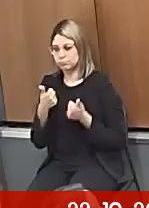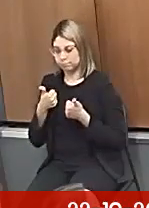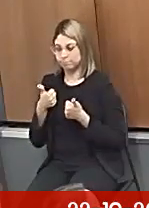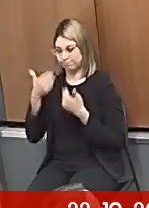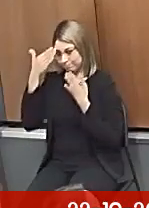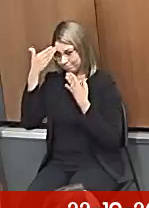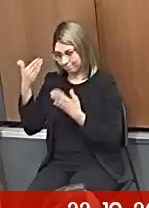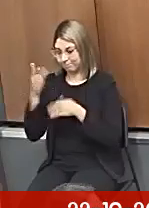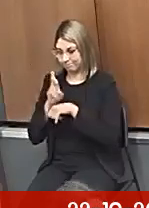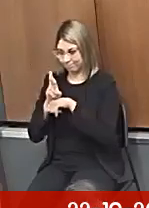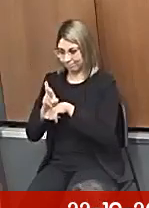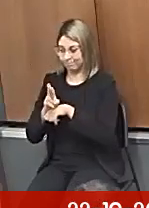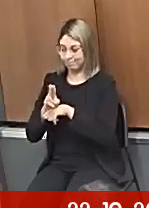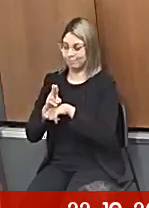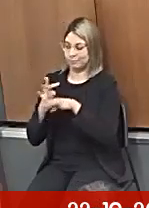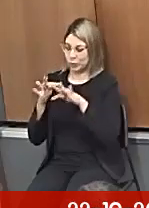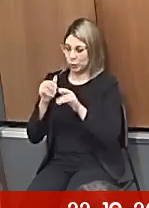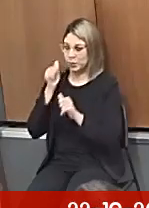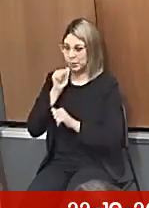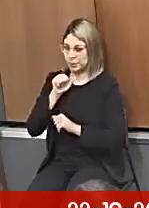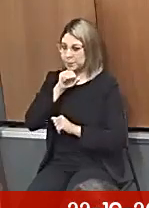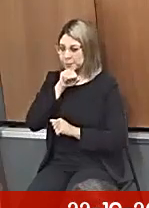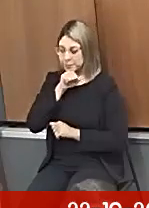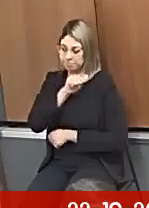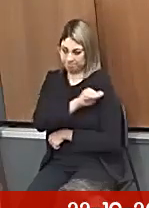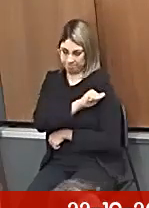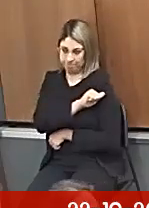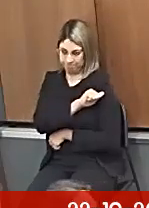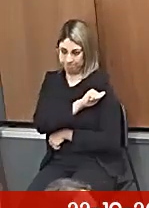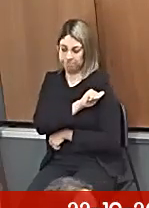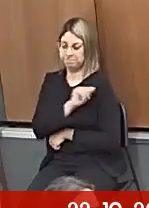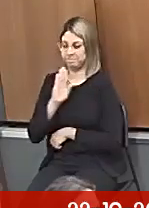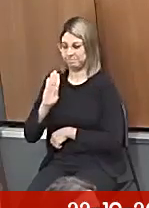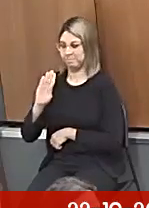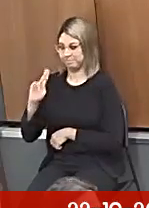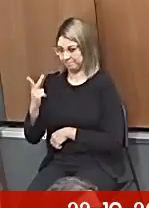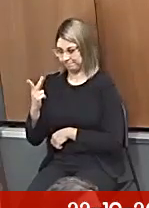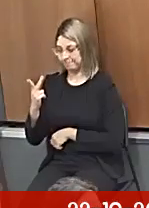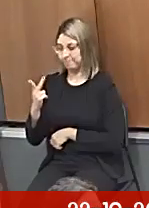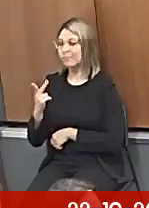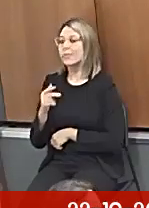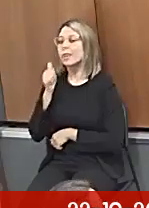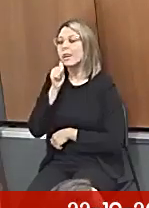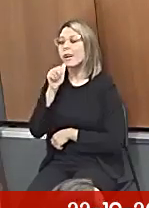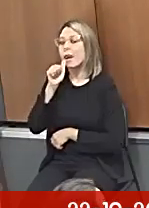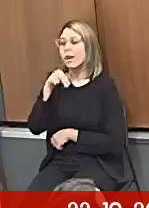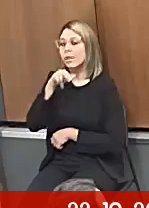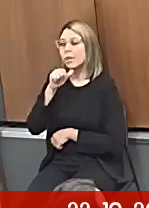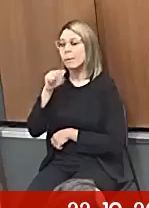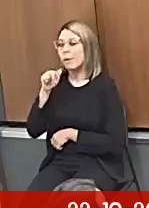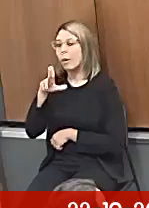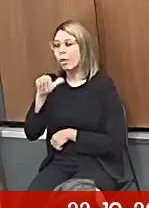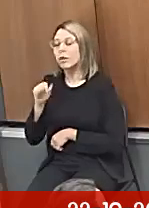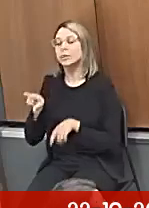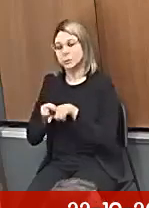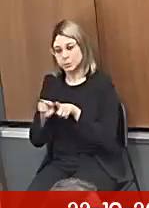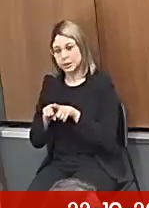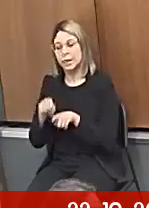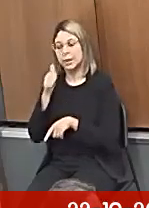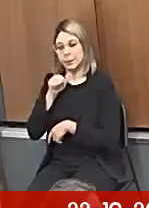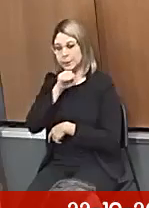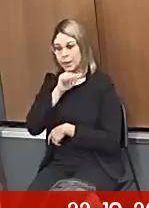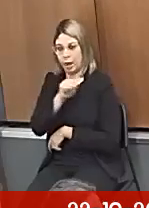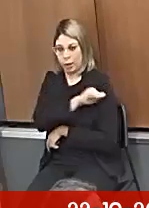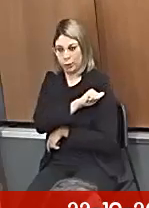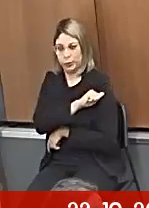muito obrigado, representando aí as mães dos alunos, né, de Belo Horizonte. Ana Paula Silveira Neto, também mãe de aluno. Cadê